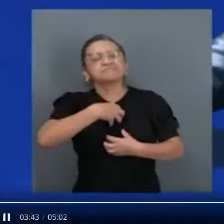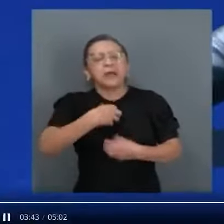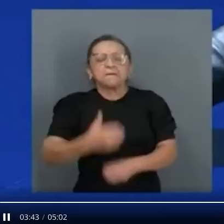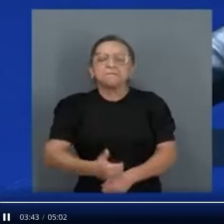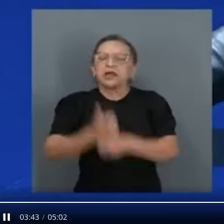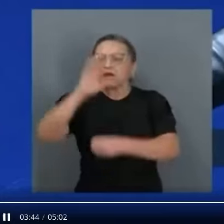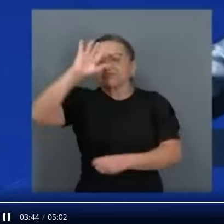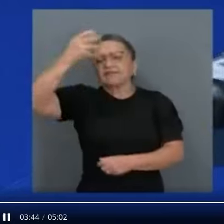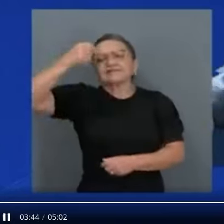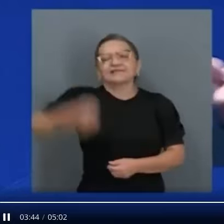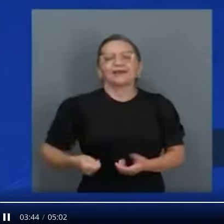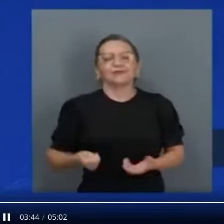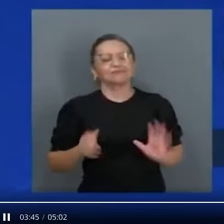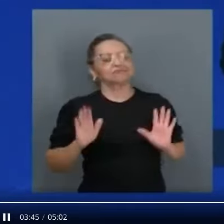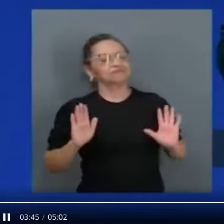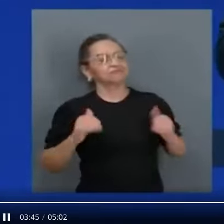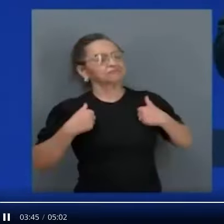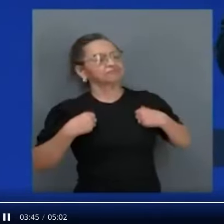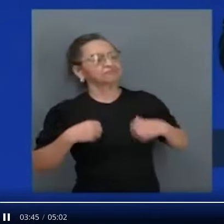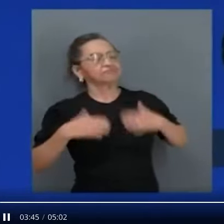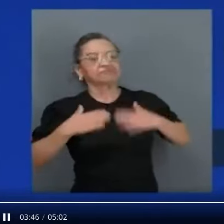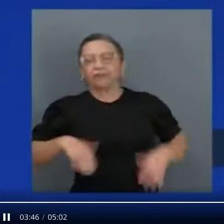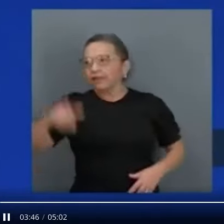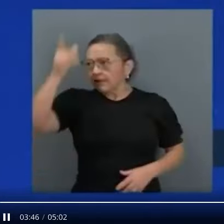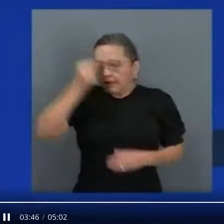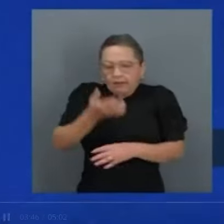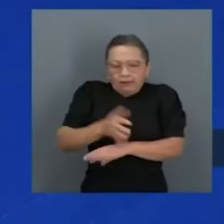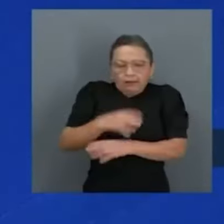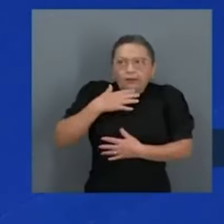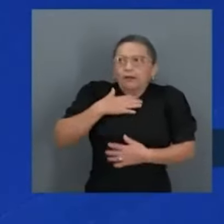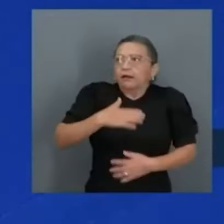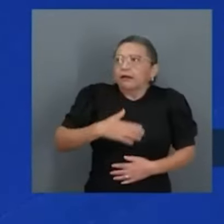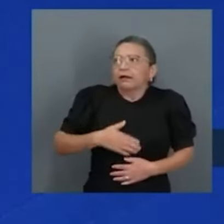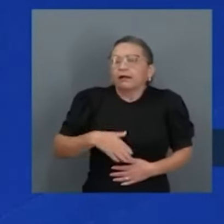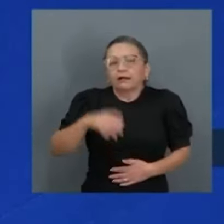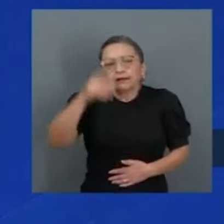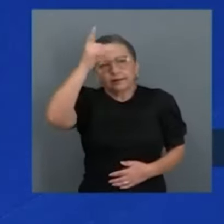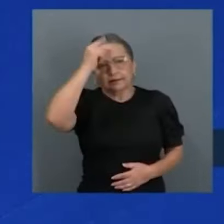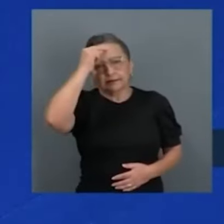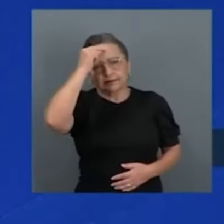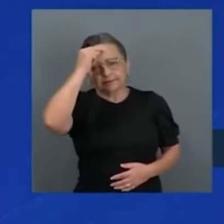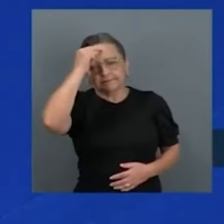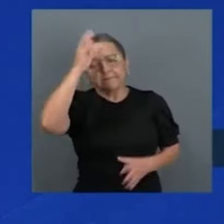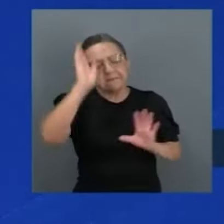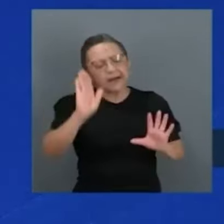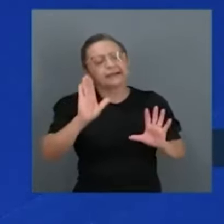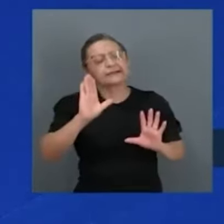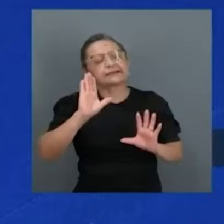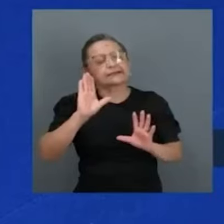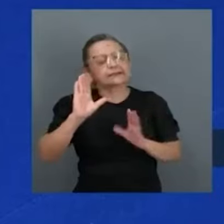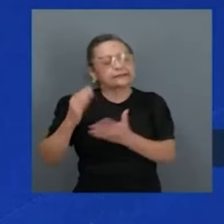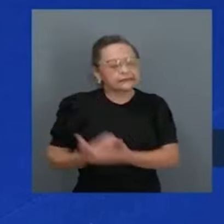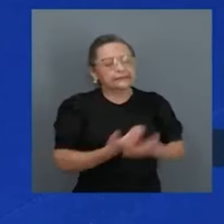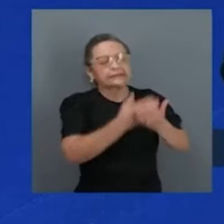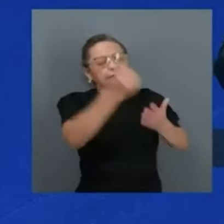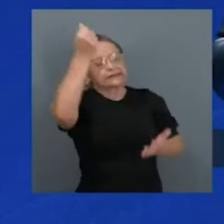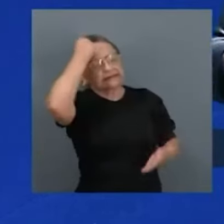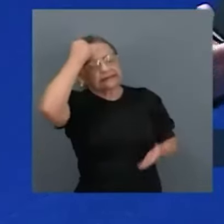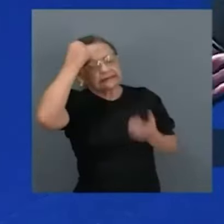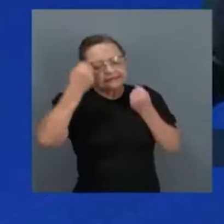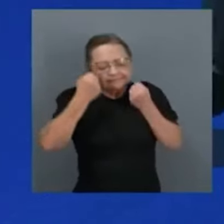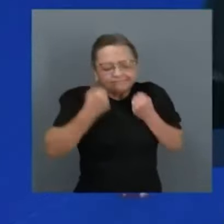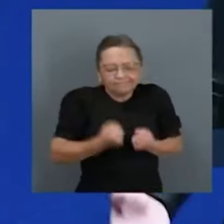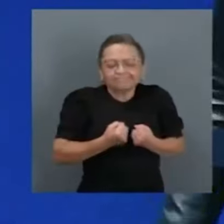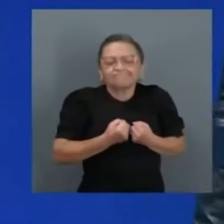melhor decisão, sentiram um vazio imenso. O peso da escolha os acompanharia para